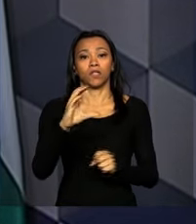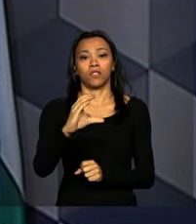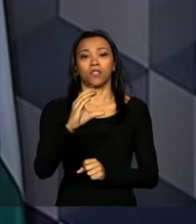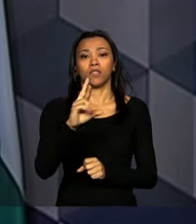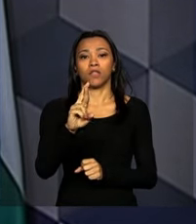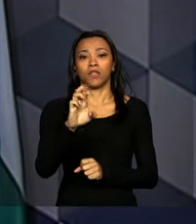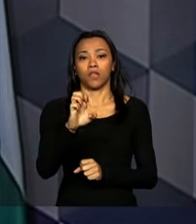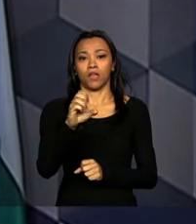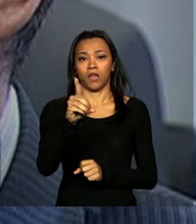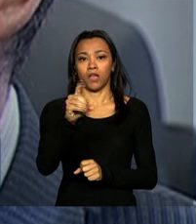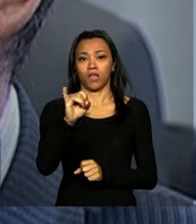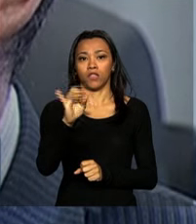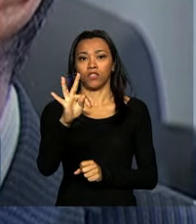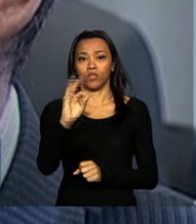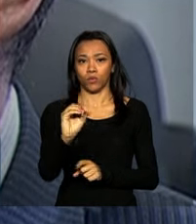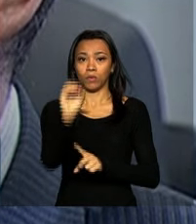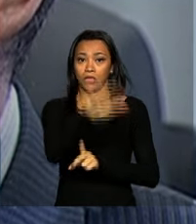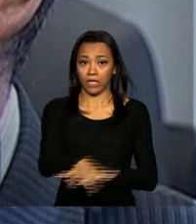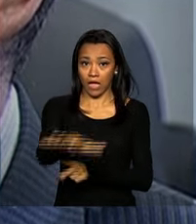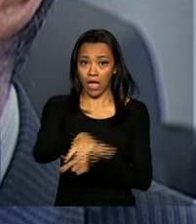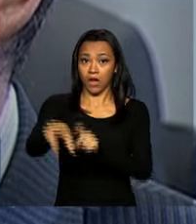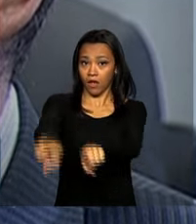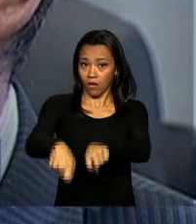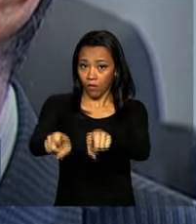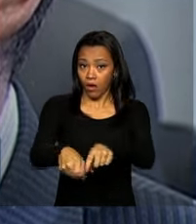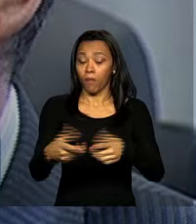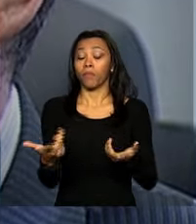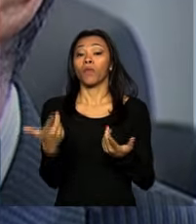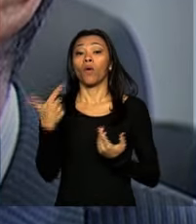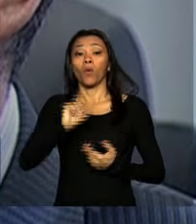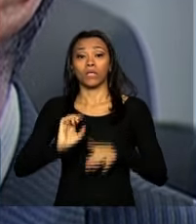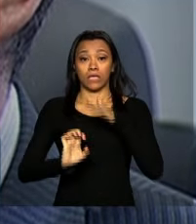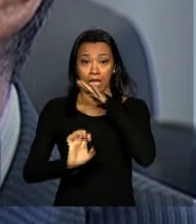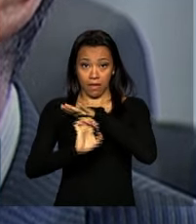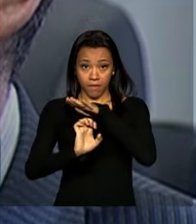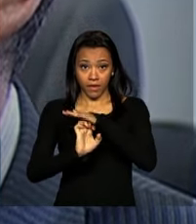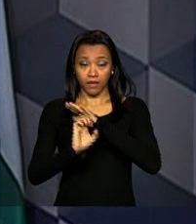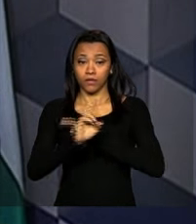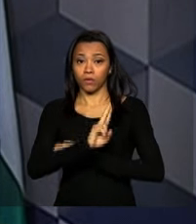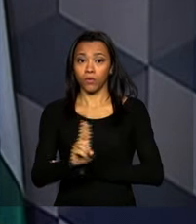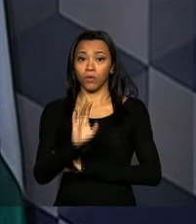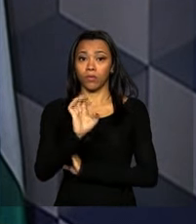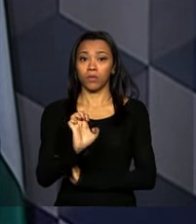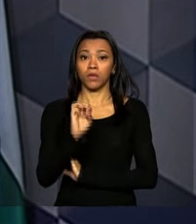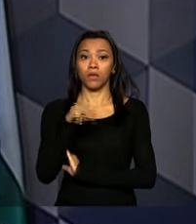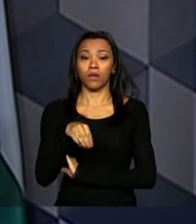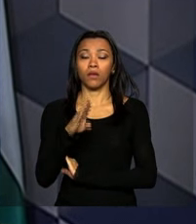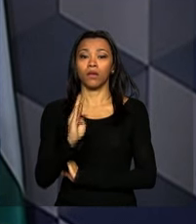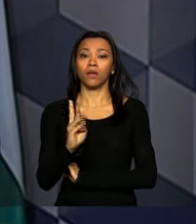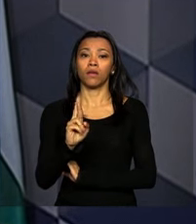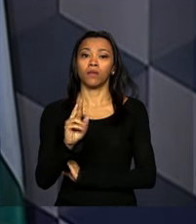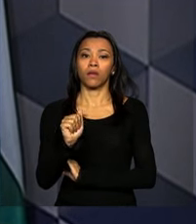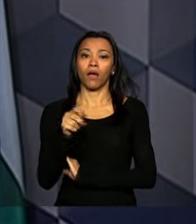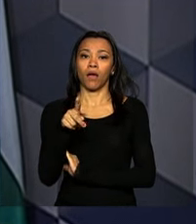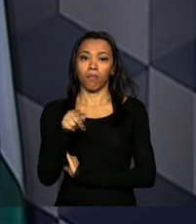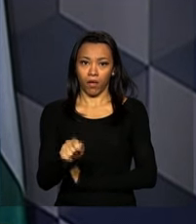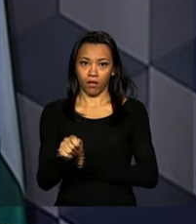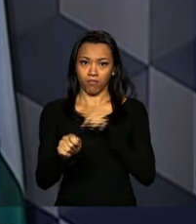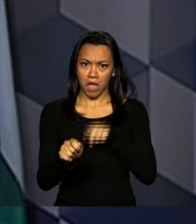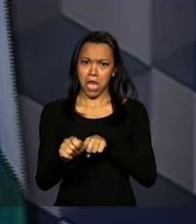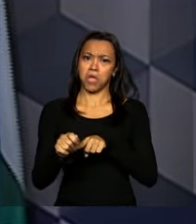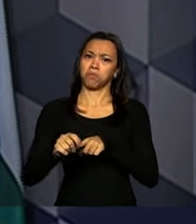brasileira de pesquisa agropecuária, Embrapa, que eu não tenho dúvida de dizer que desenvolveu uma das